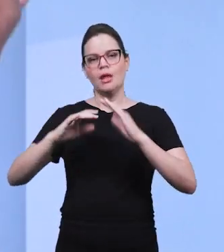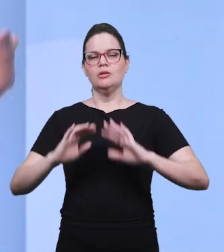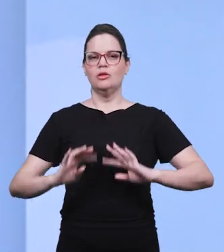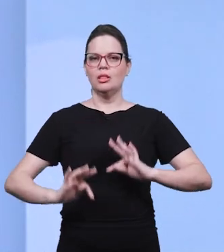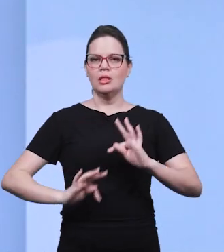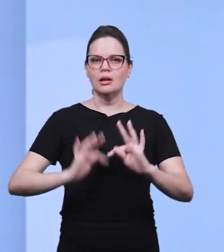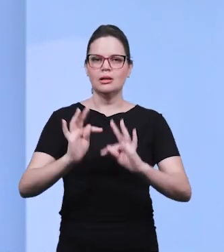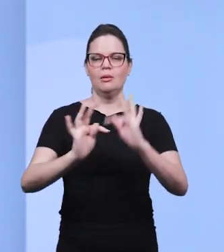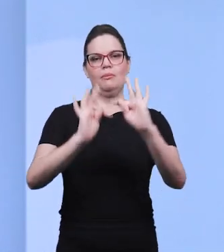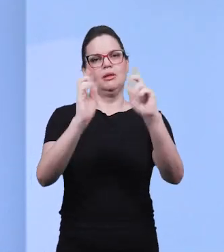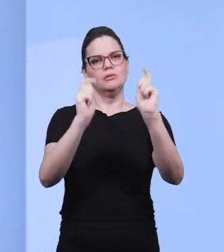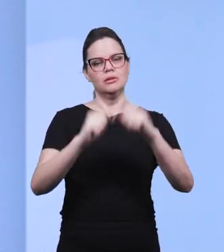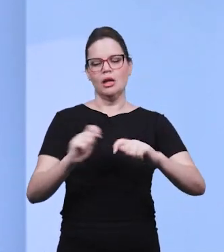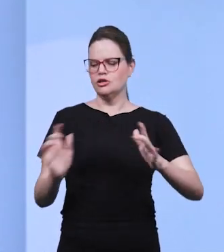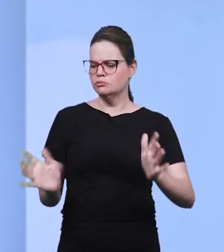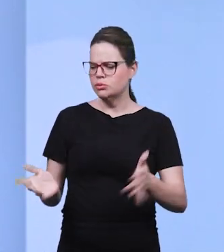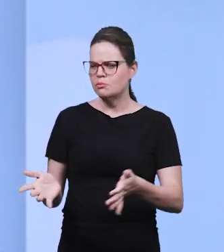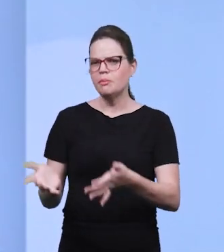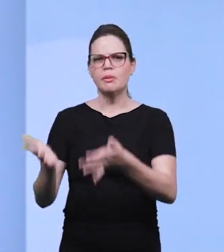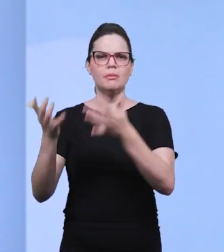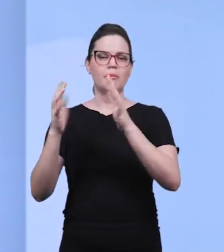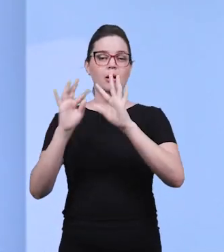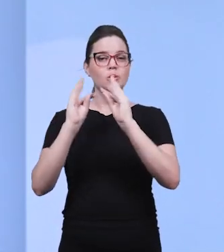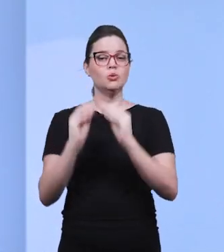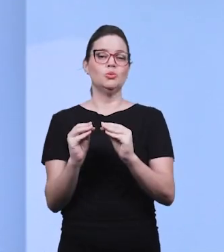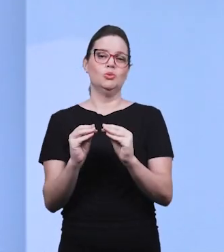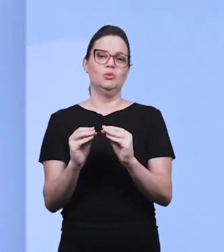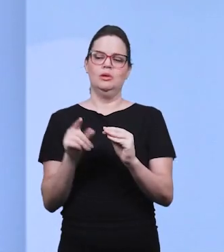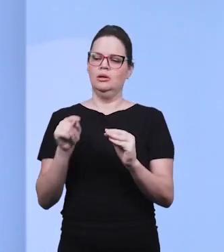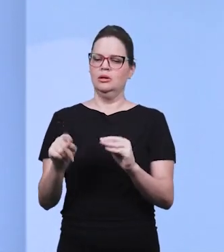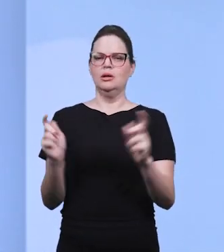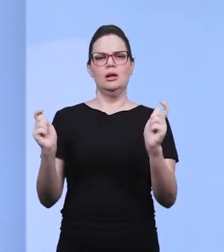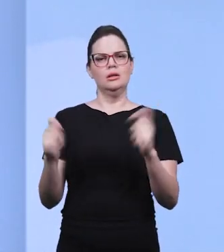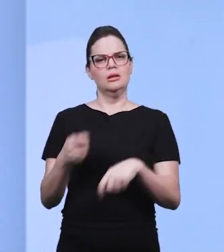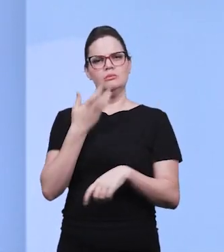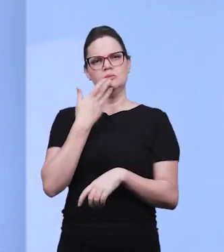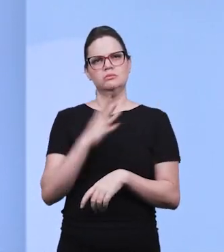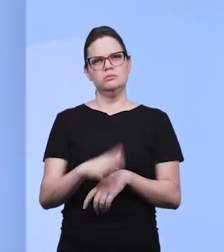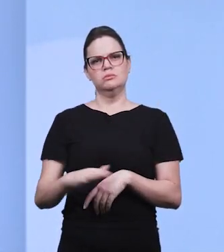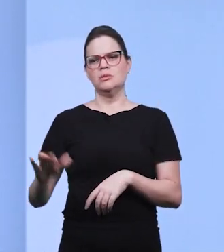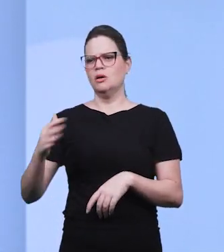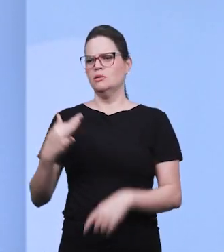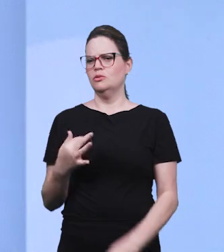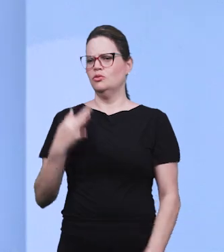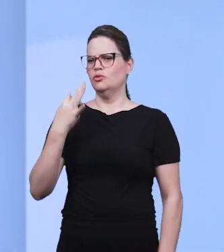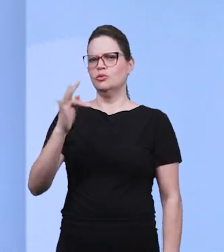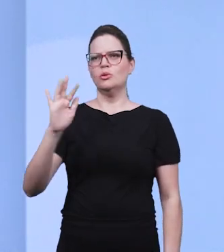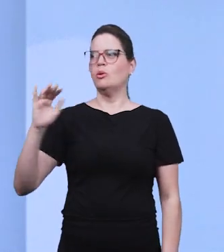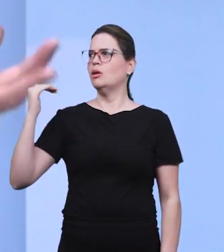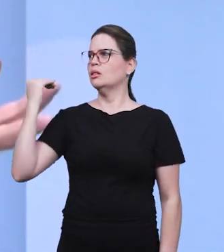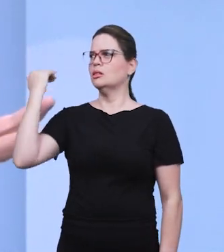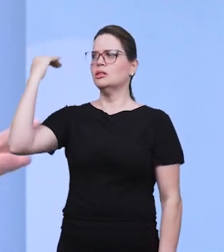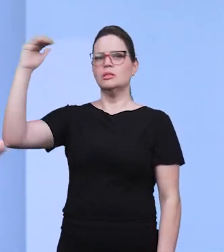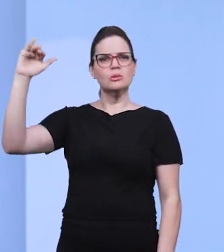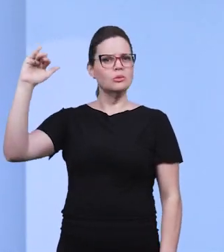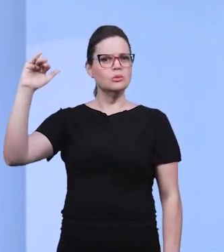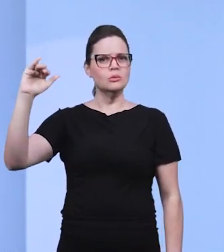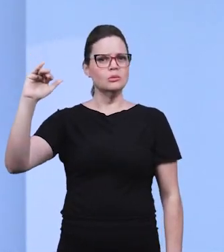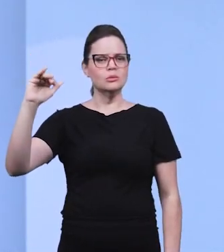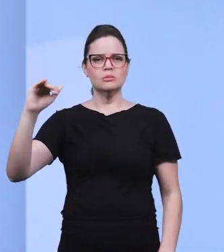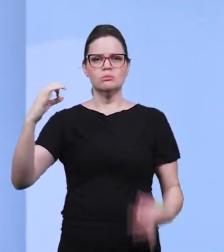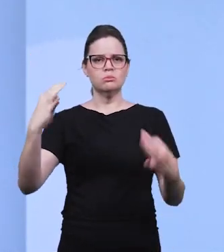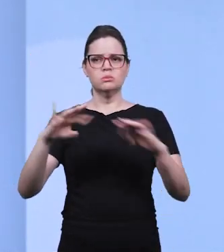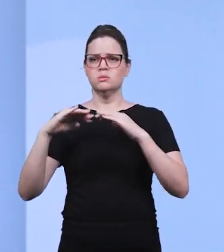Então, receber a estimulação para que ela seja uma criança e futuramente um adulto mais funcional